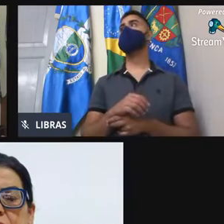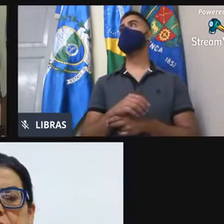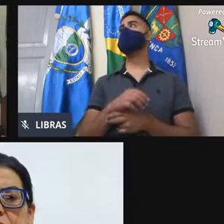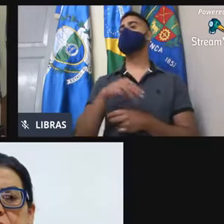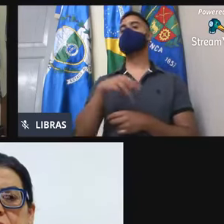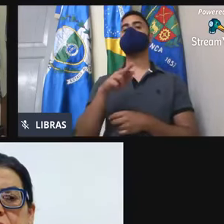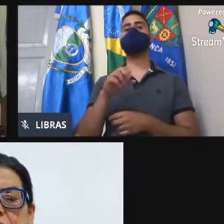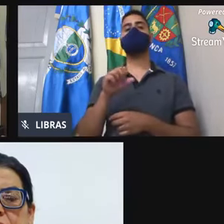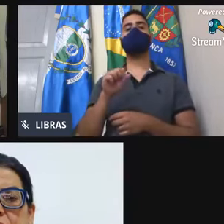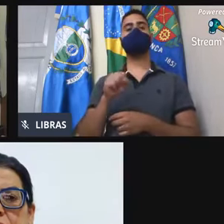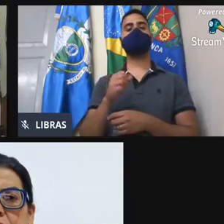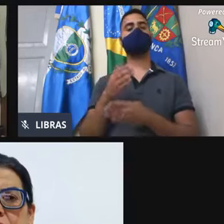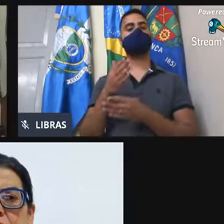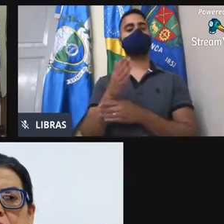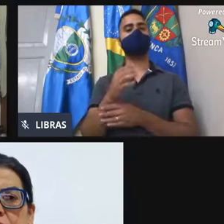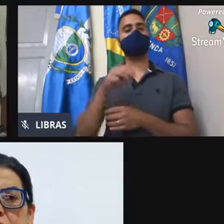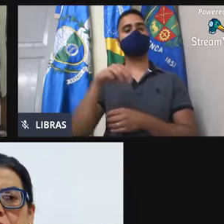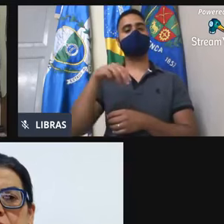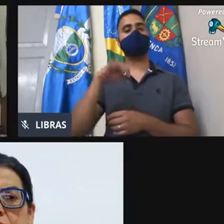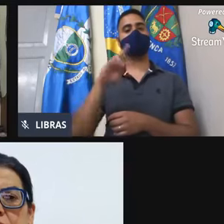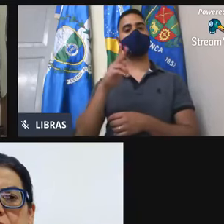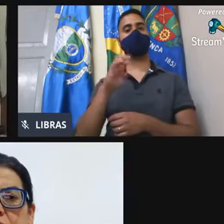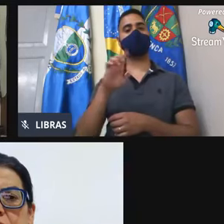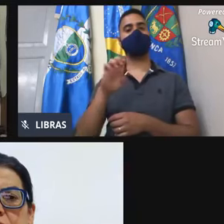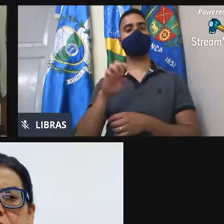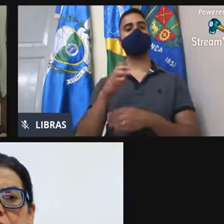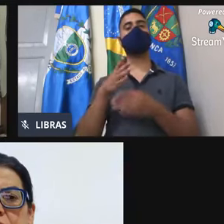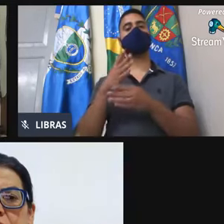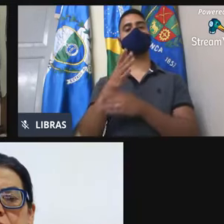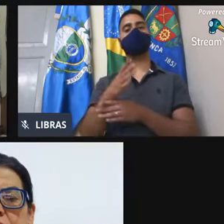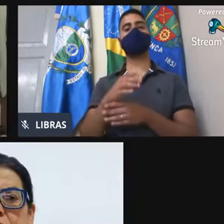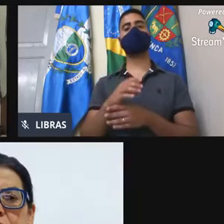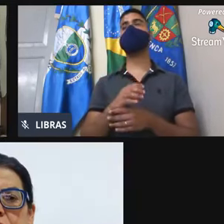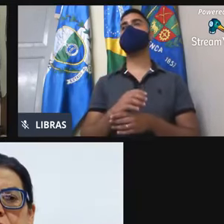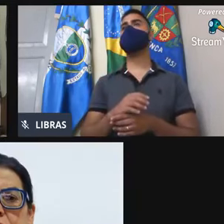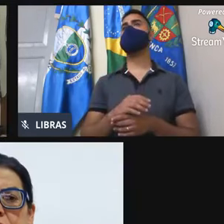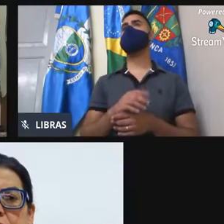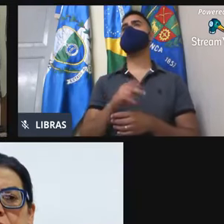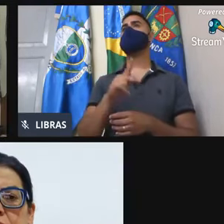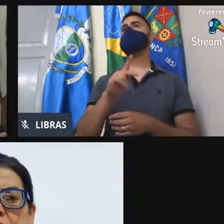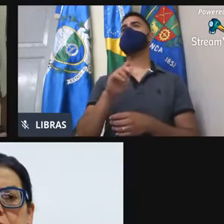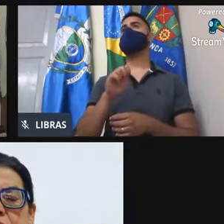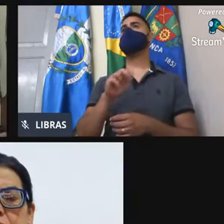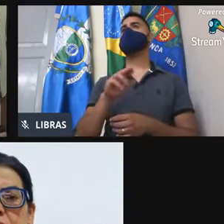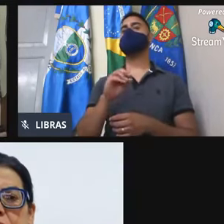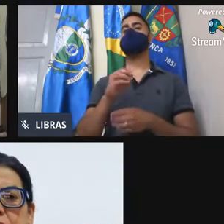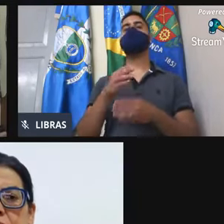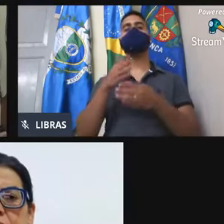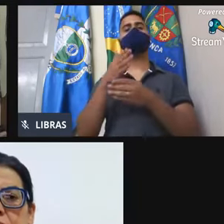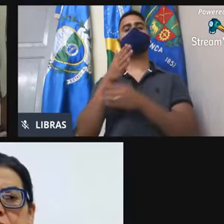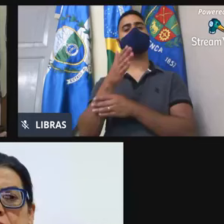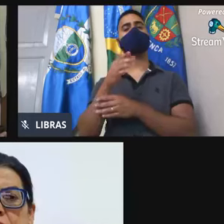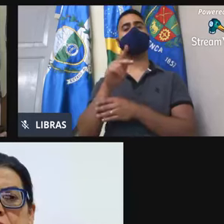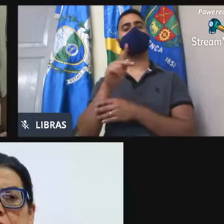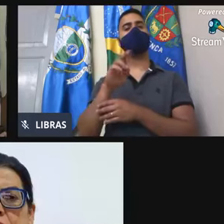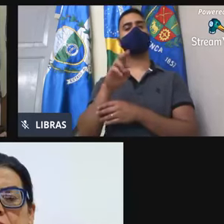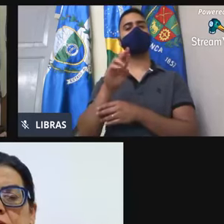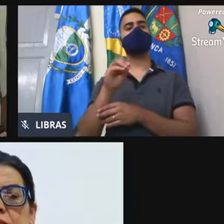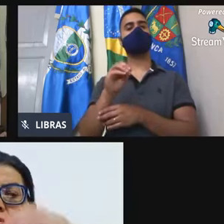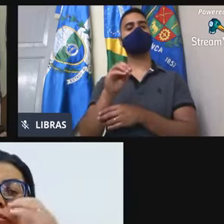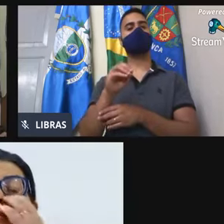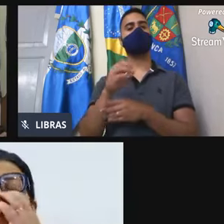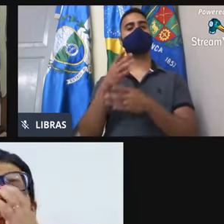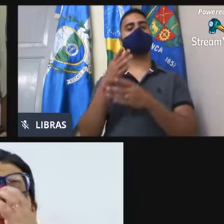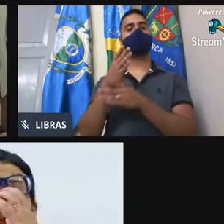Marco da Silva Marques, Michele Vieira Cabral, Paulo César Salles Pena, Pedro Paulo Magalhães